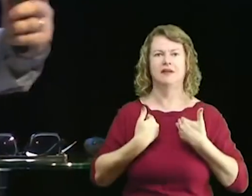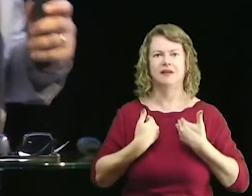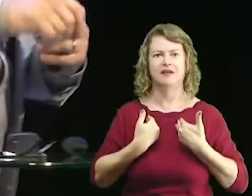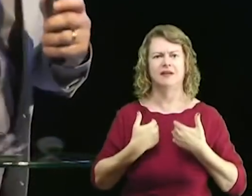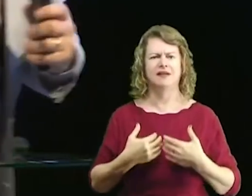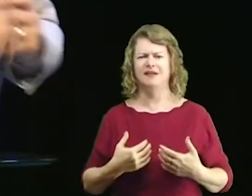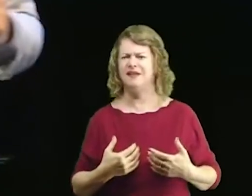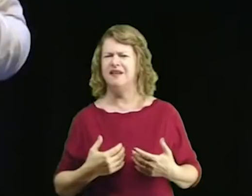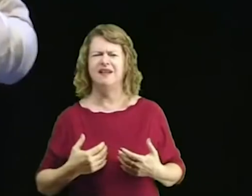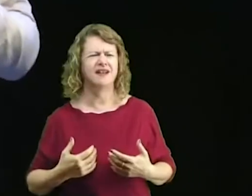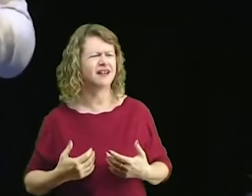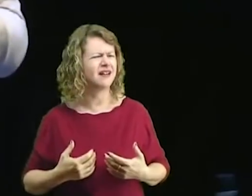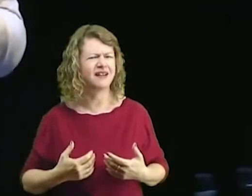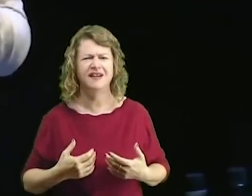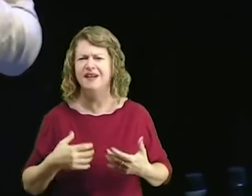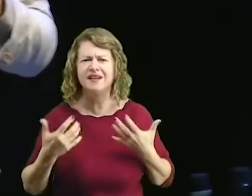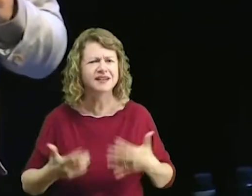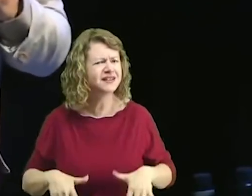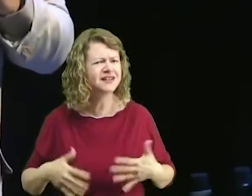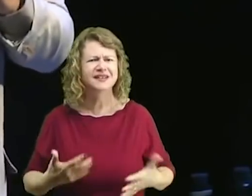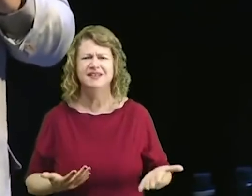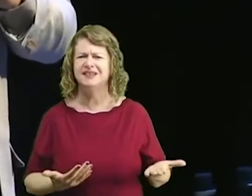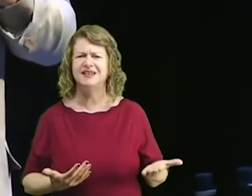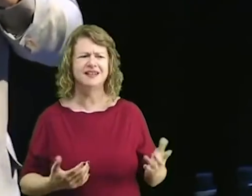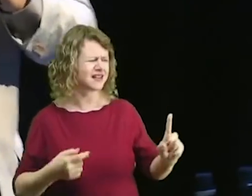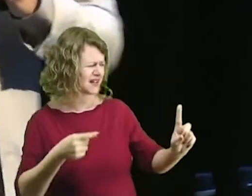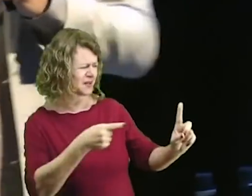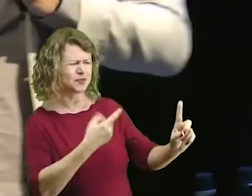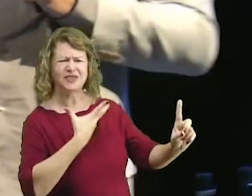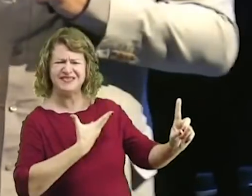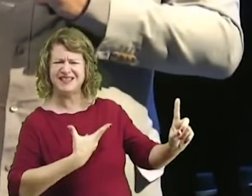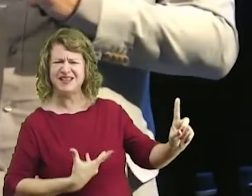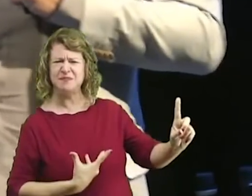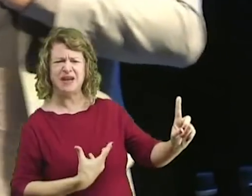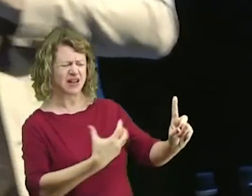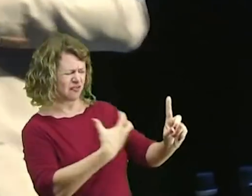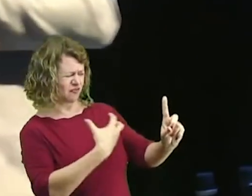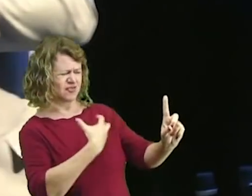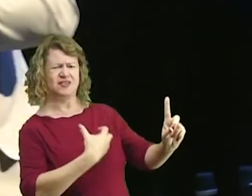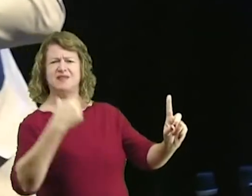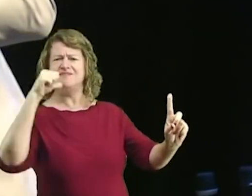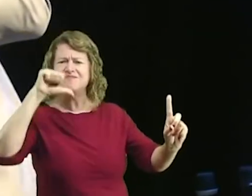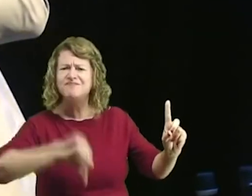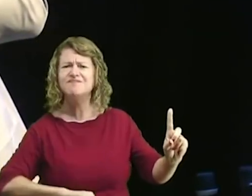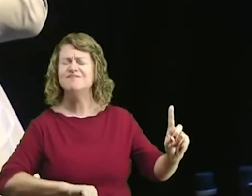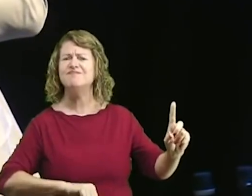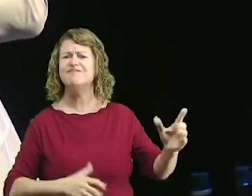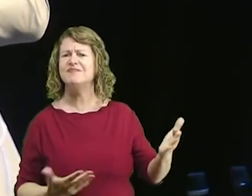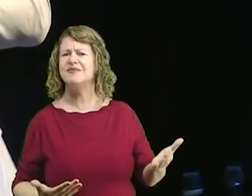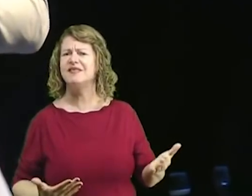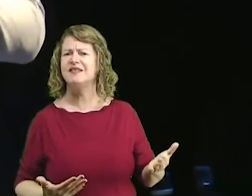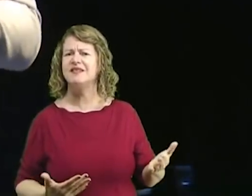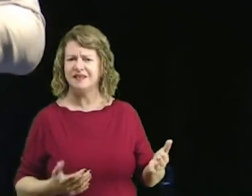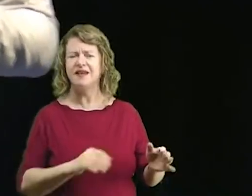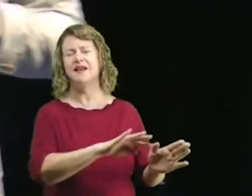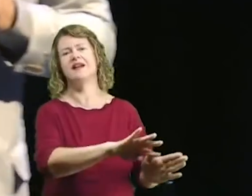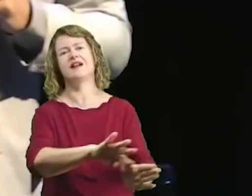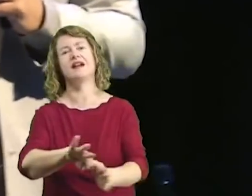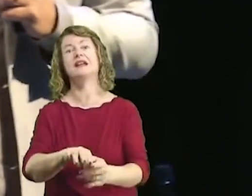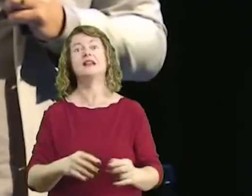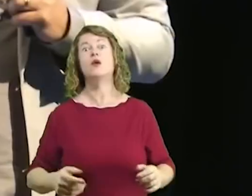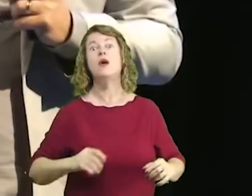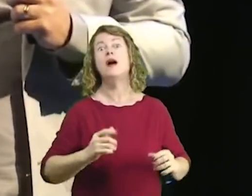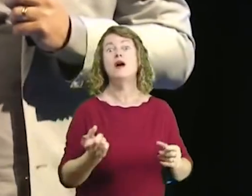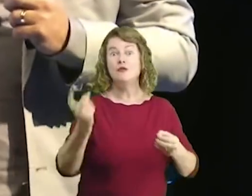viver desanimado. Essa mulher vai buscar, sabe quem? O profeta que fazia